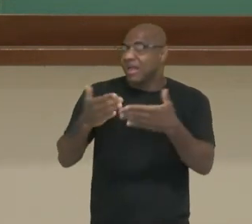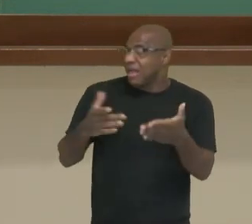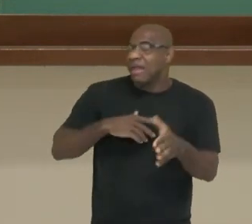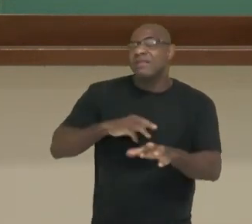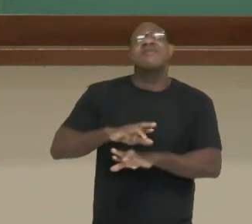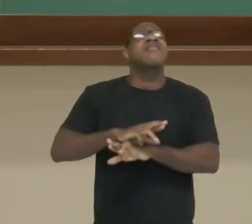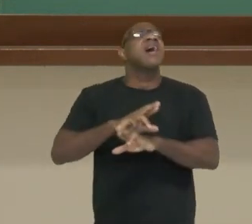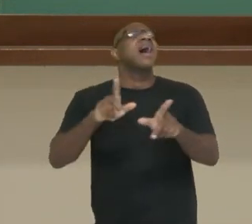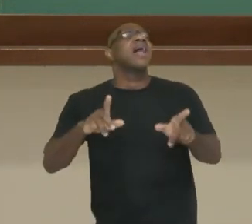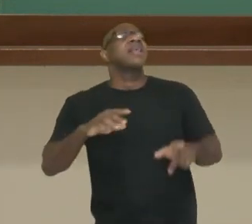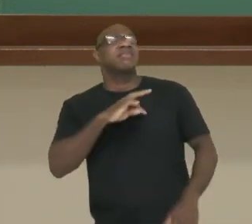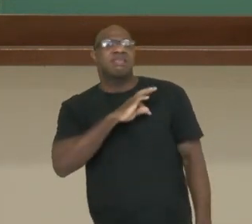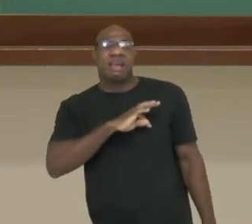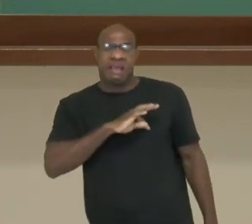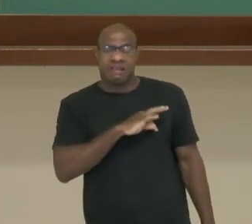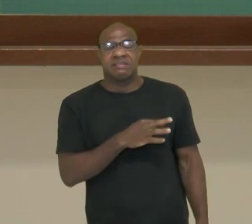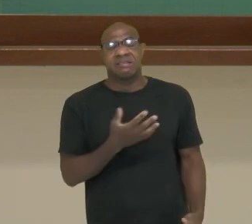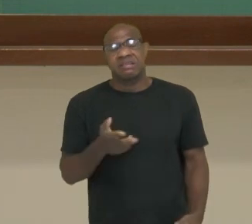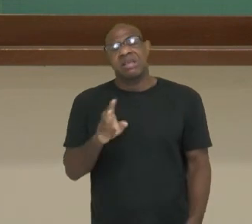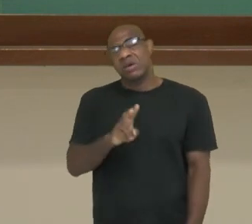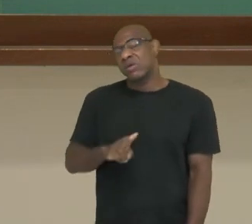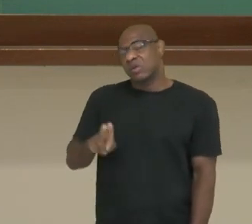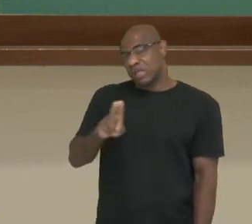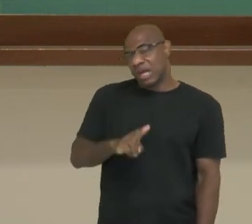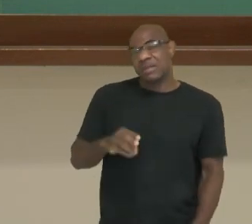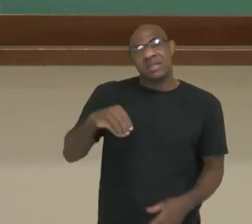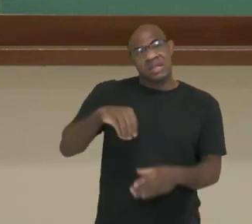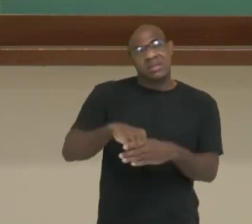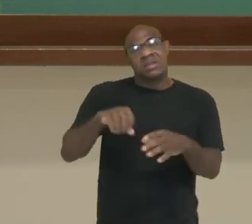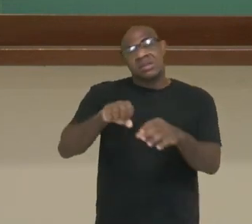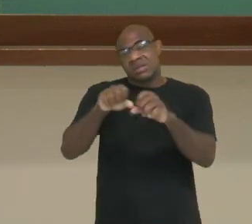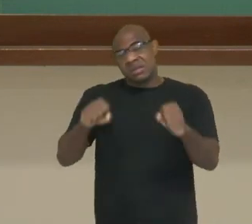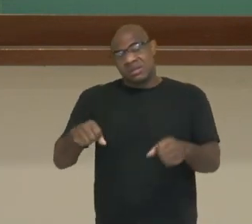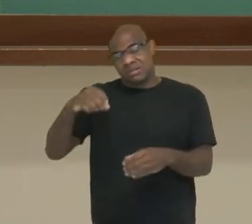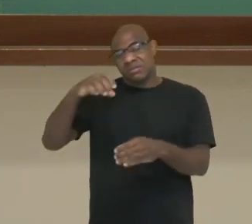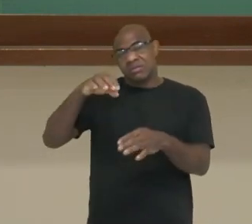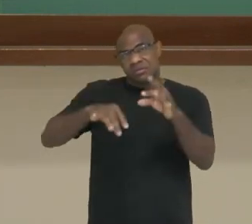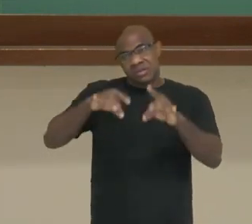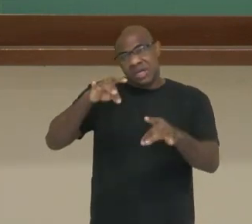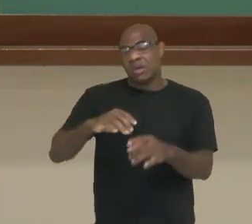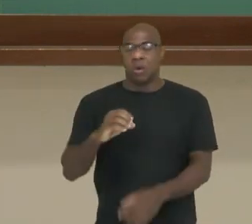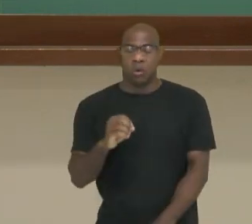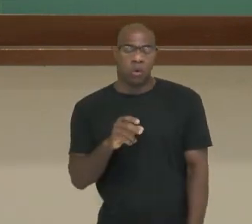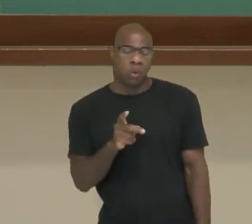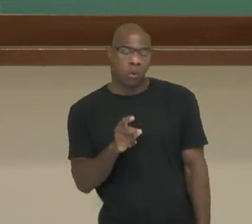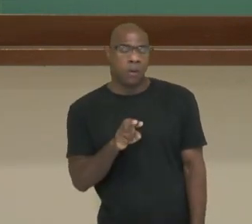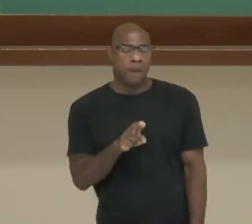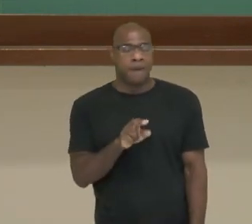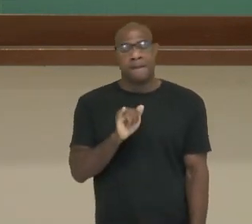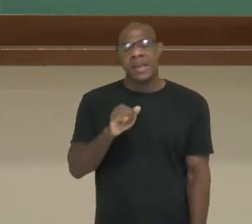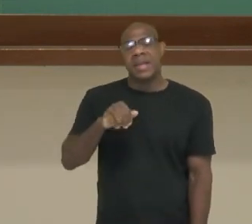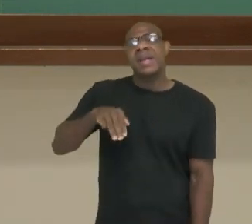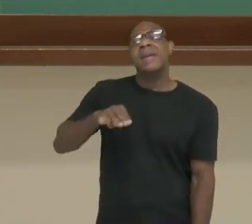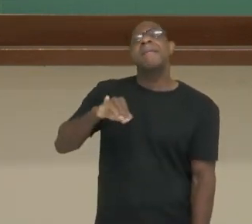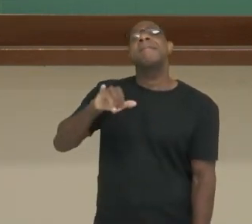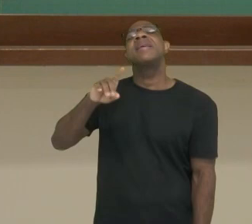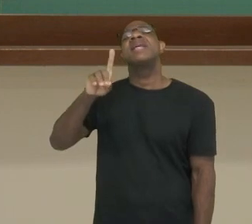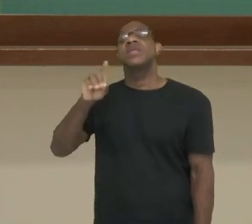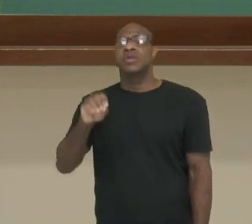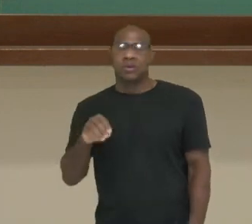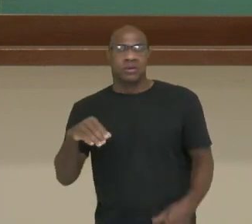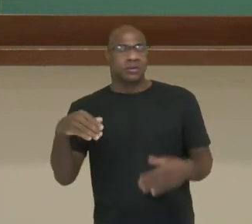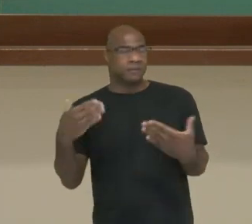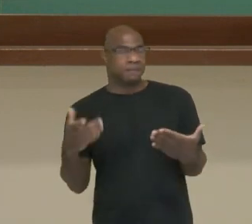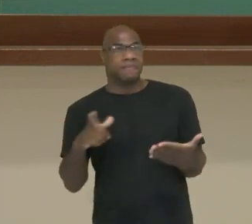diversas técnicas que são usadas nesse sistema do teatro do oprimido. Todas com o mesmo objetivo, o objetivo de levar